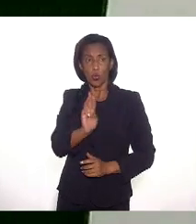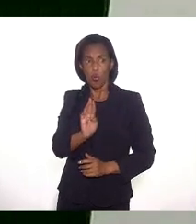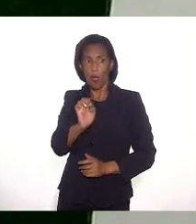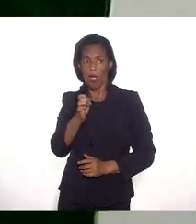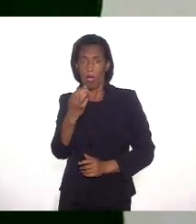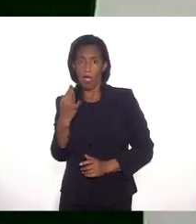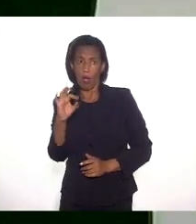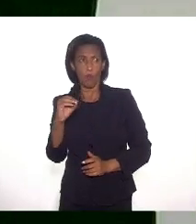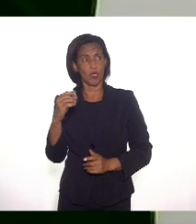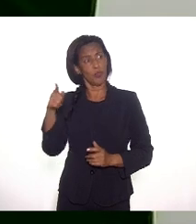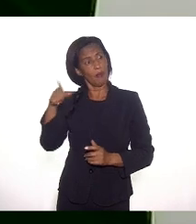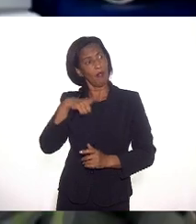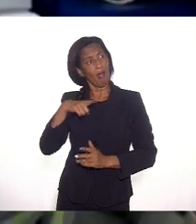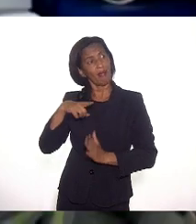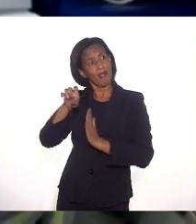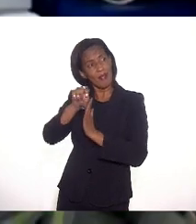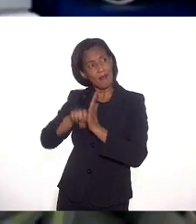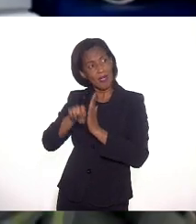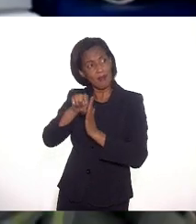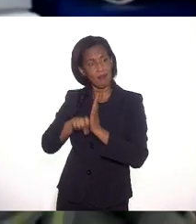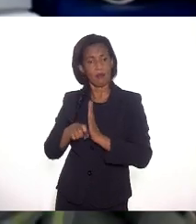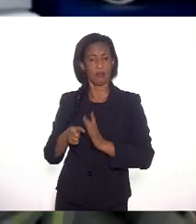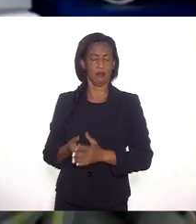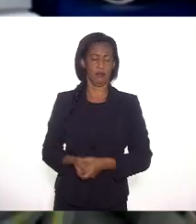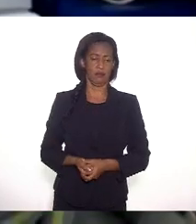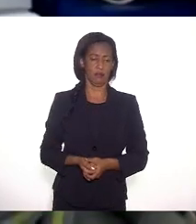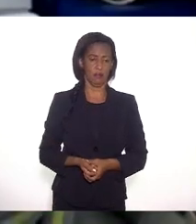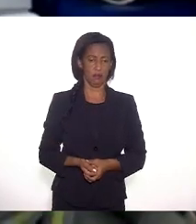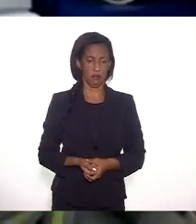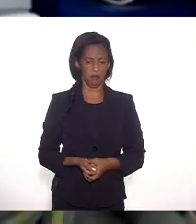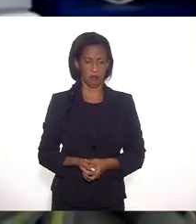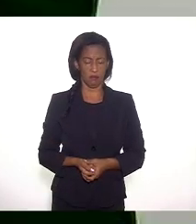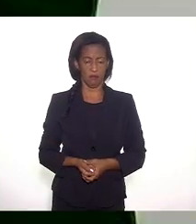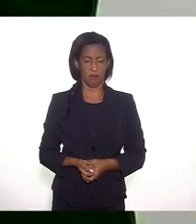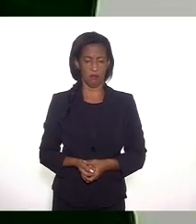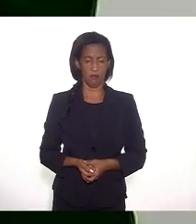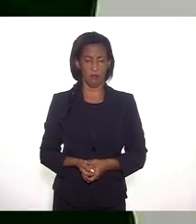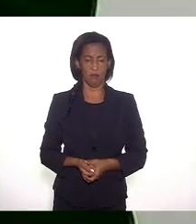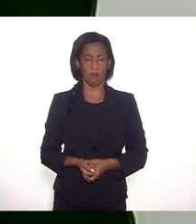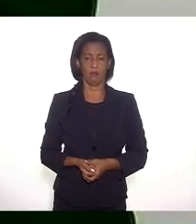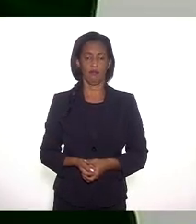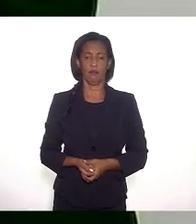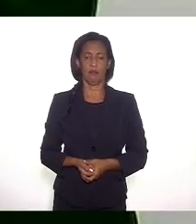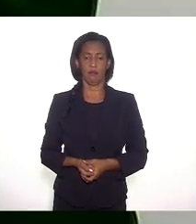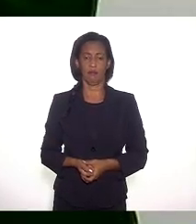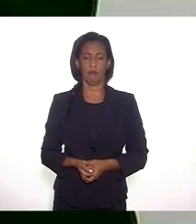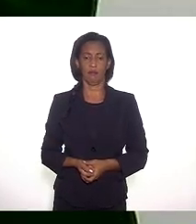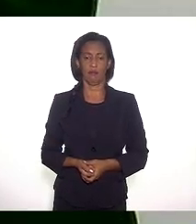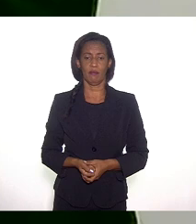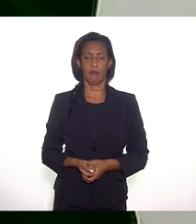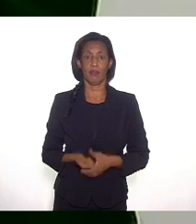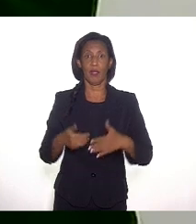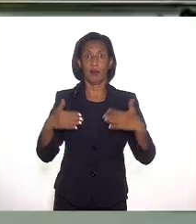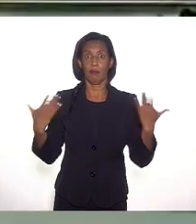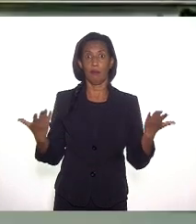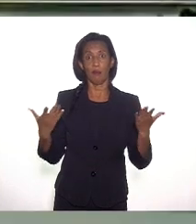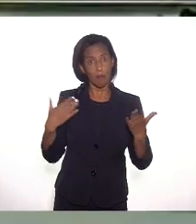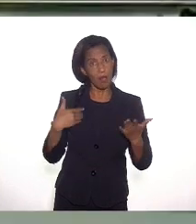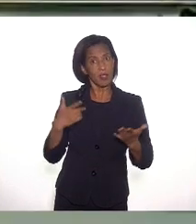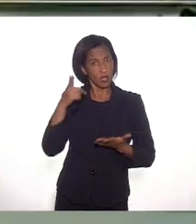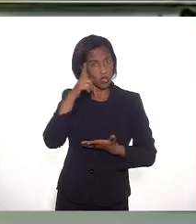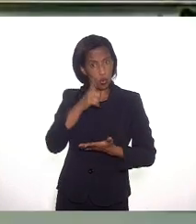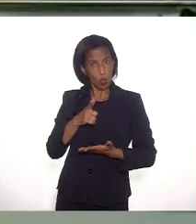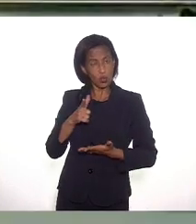para ele receber emendas. Uhum. E o que está na pauta é o do Gualberto. Sim, querido, mas a gente anexa